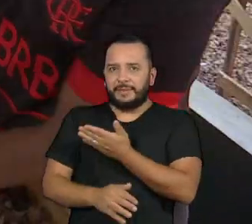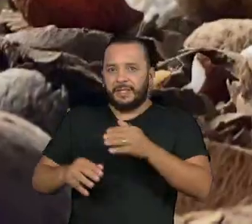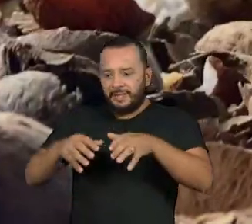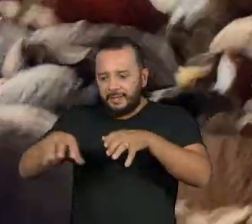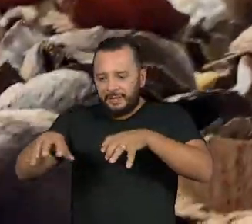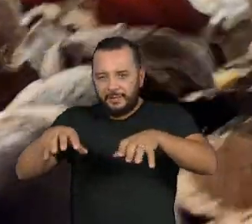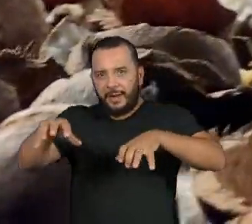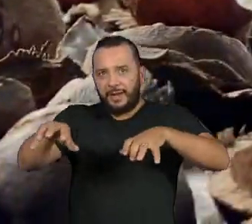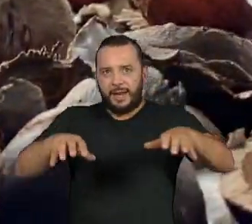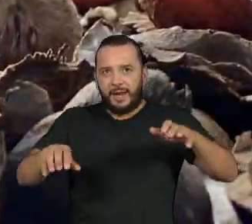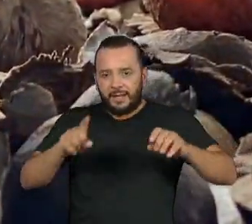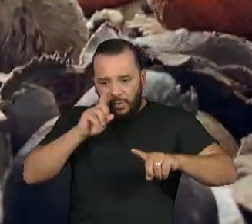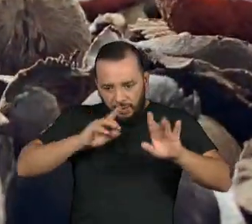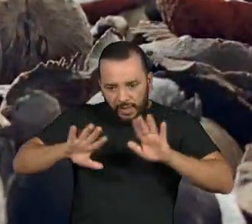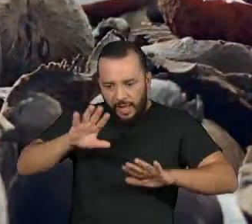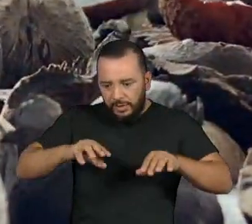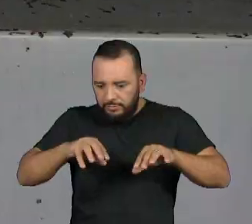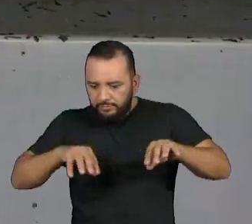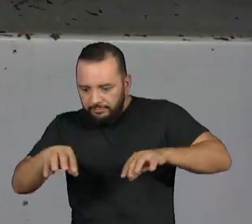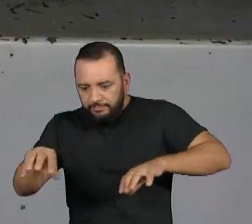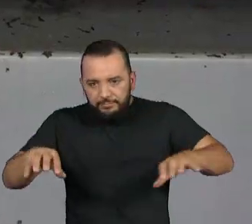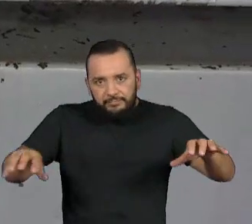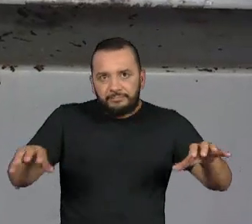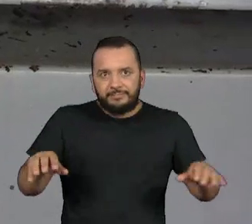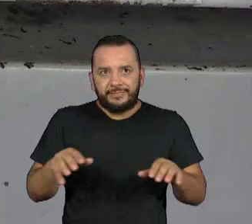separadas por mãos cuidadosas,